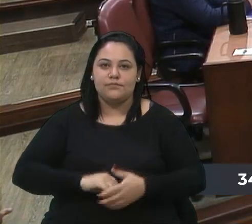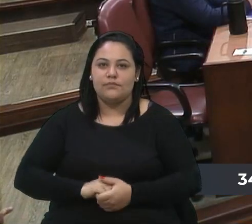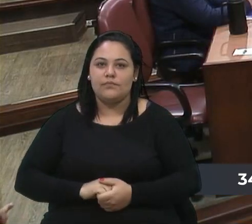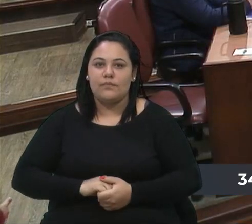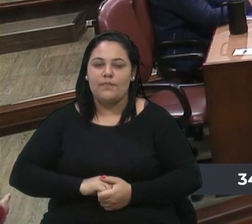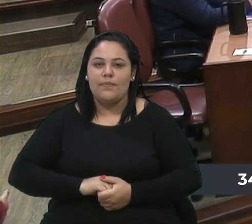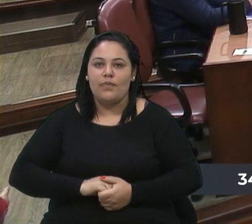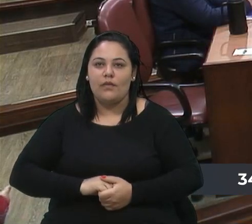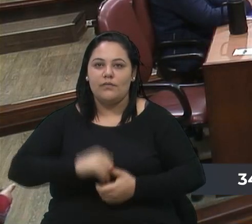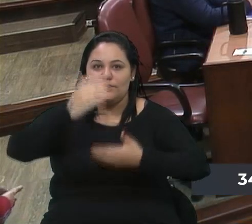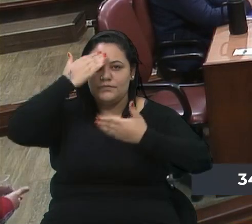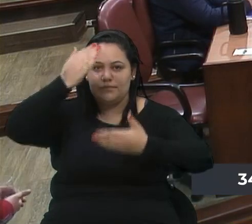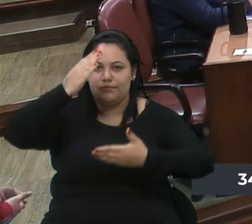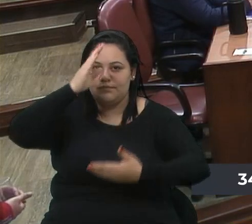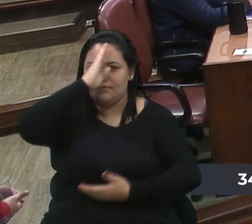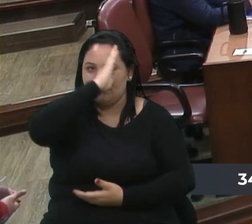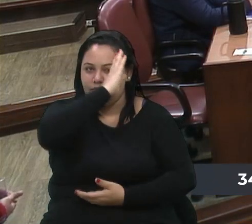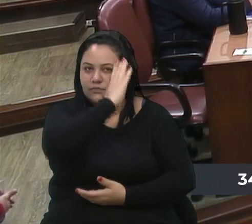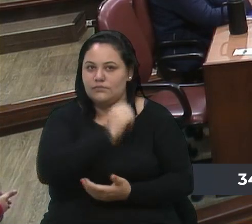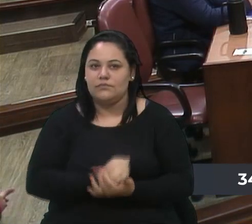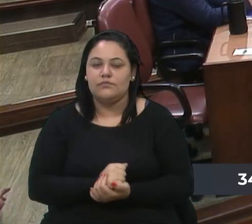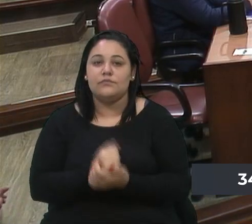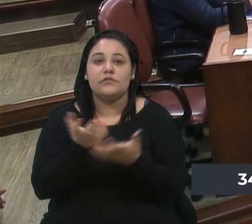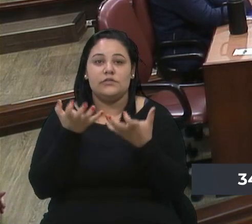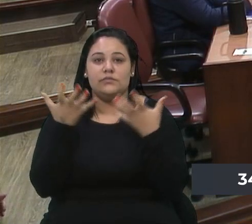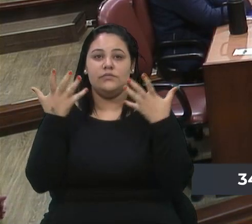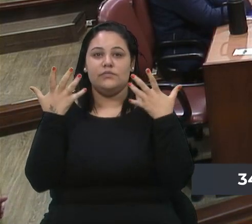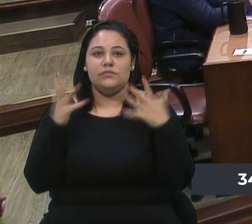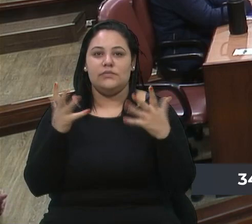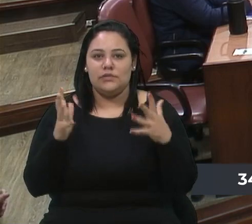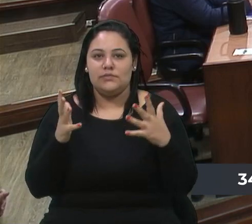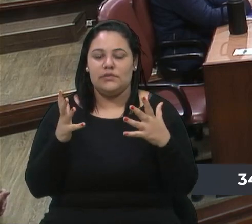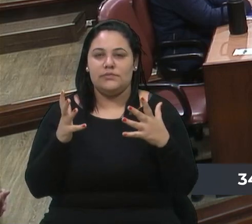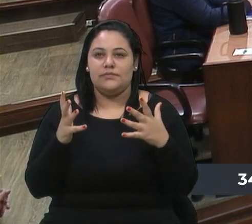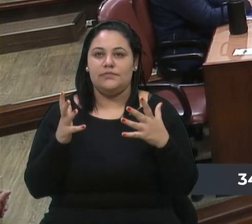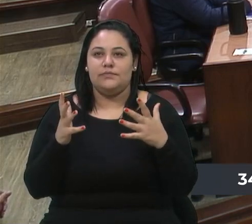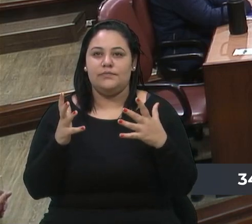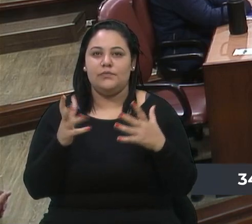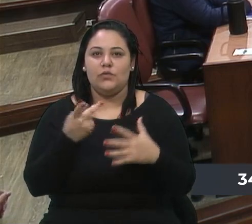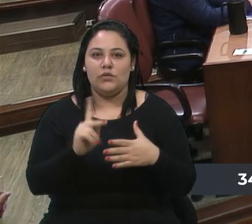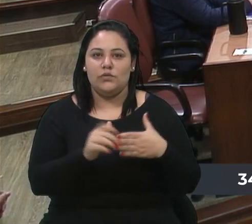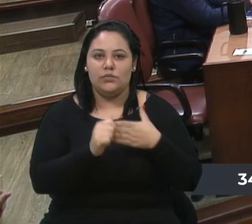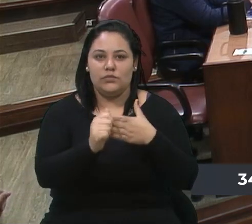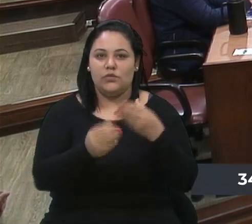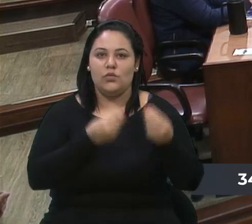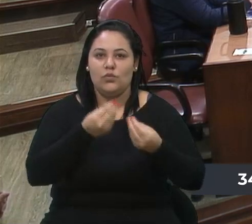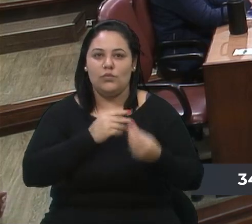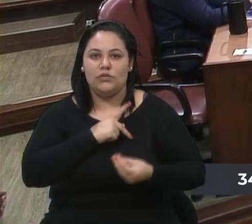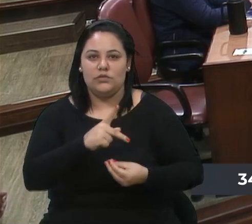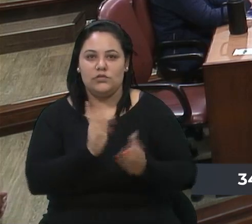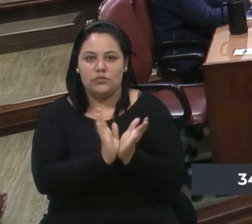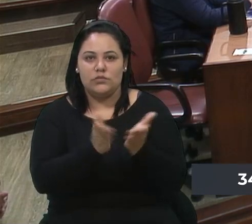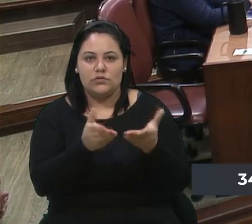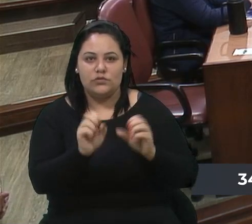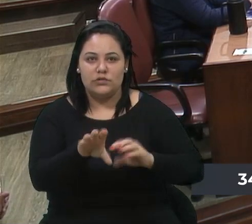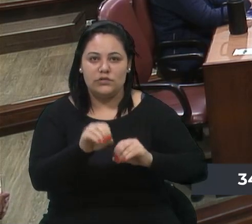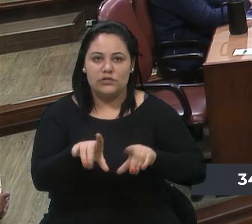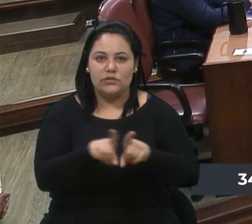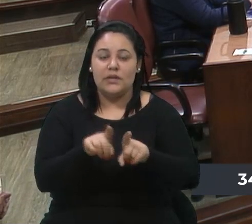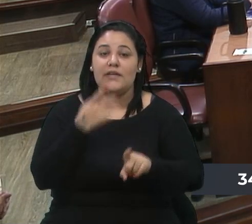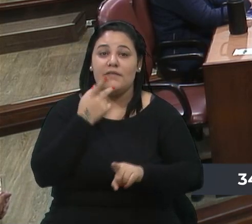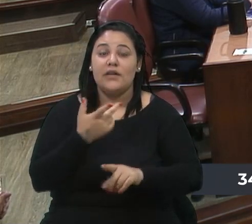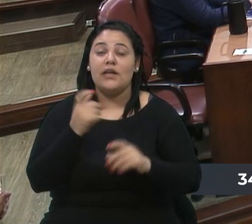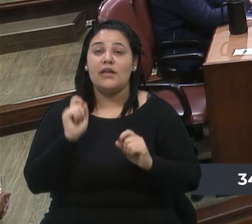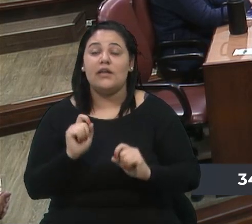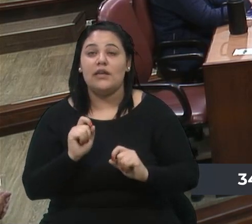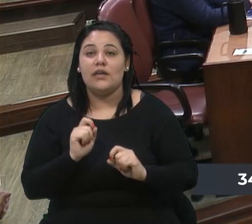Bressan. Parabenizar Vossa Excelência pela condução como presidente da Comissão da Educação e dizer